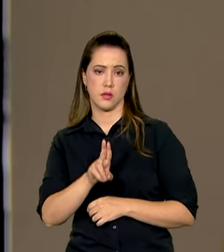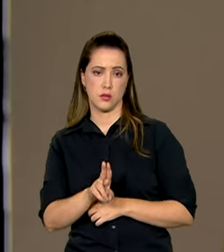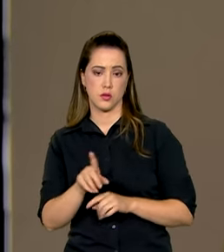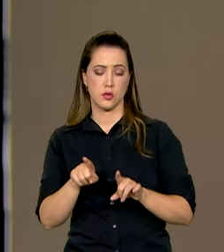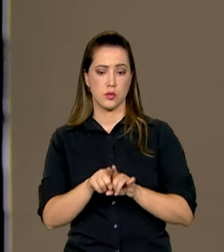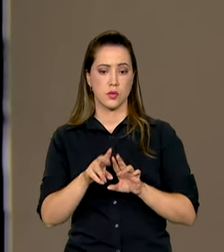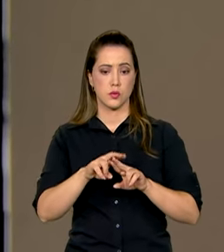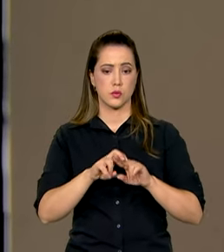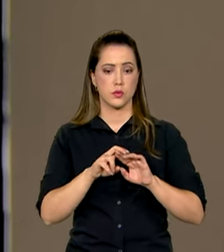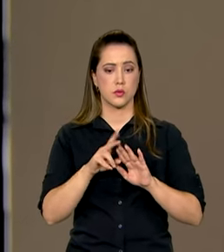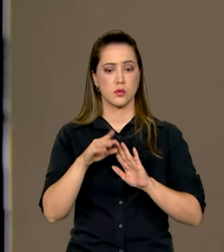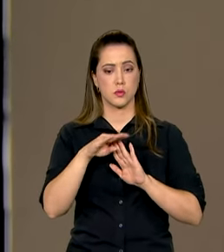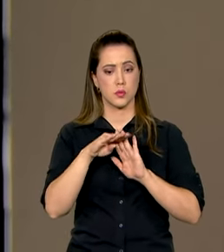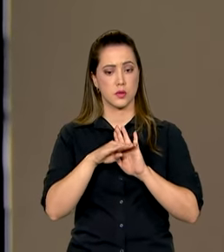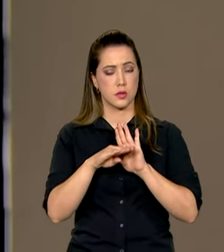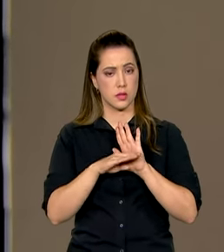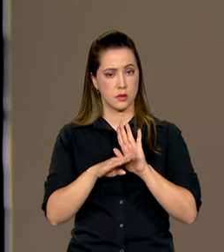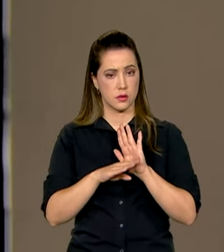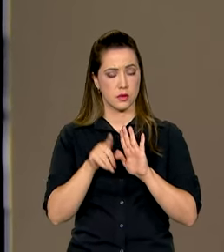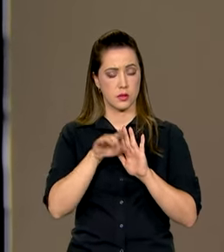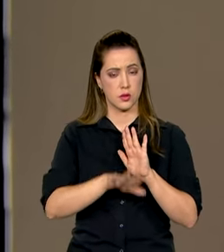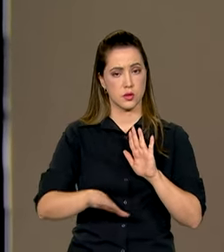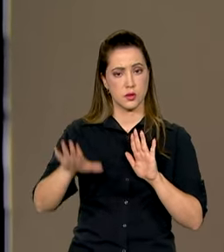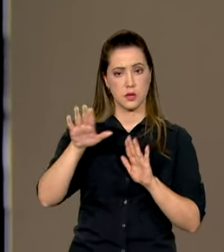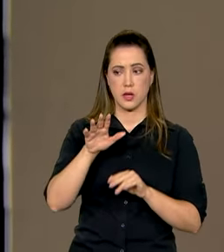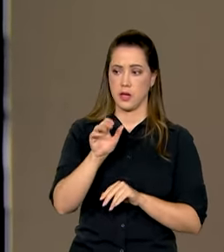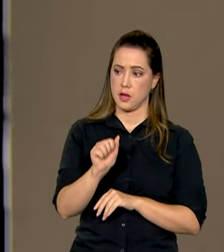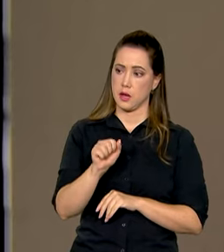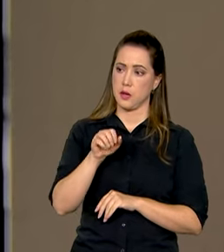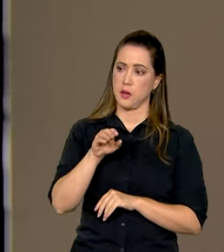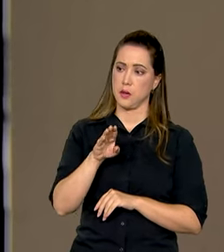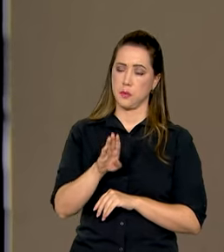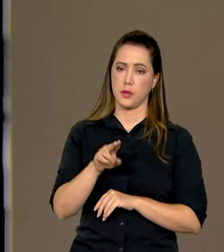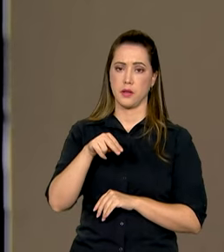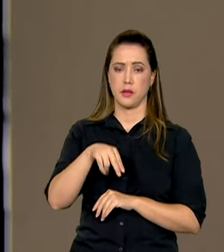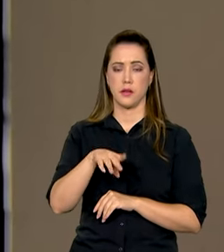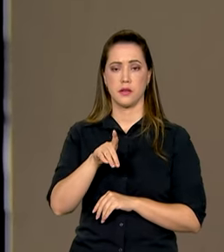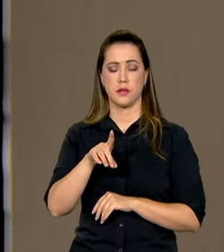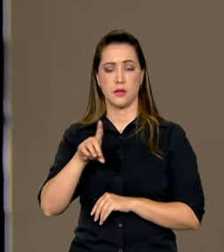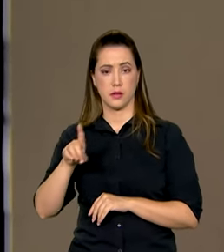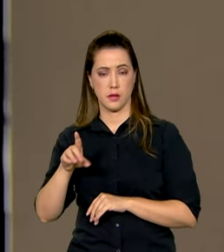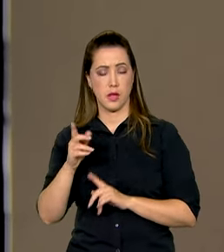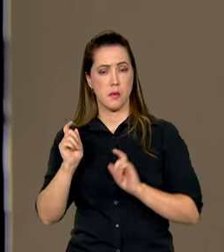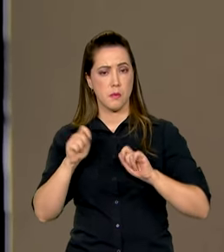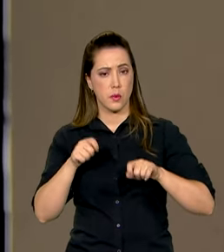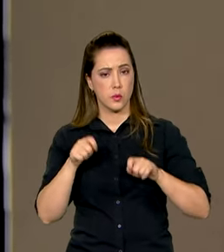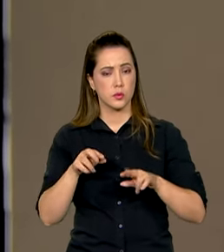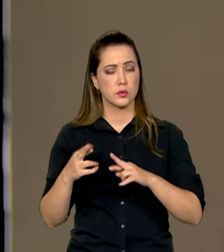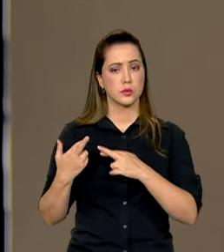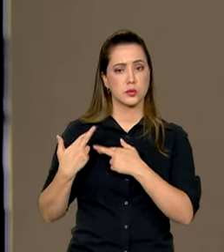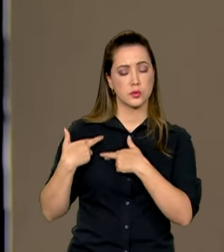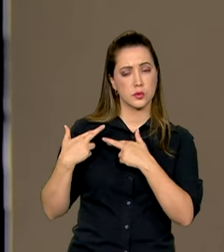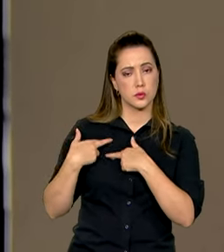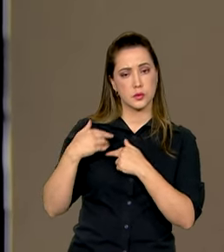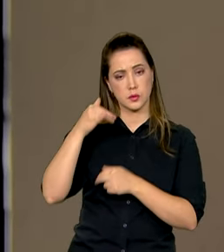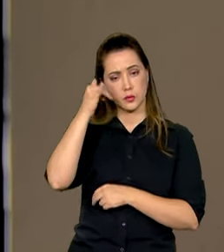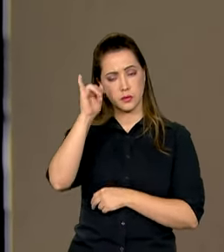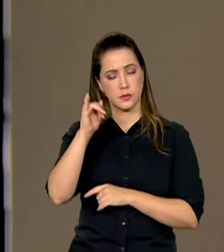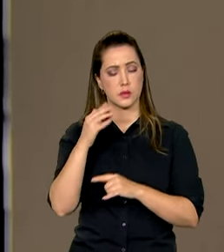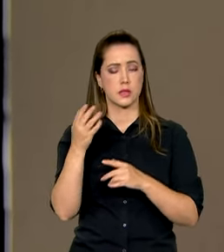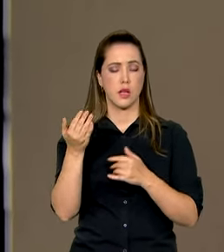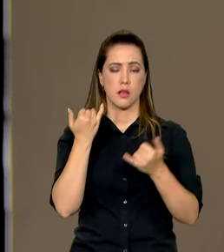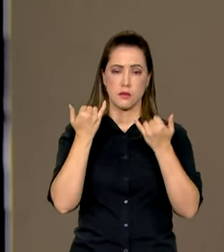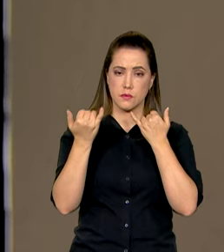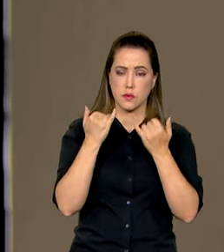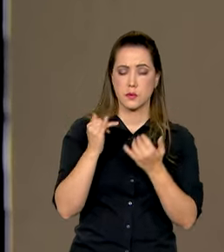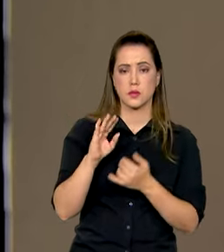Procuradoria Nacional de Defesa da Democracia, a APNDD, está incumbida de ajuizar ações de combate à desinformação em